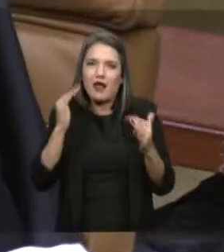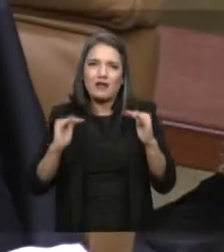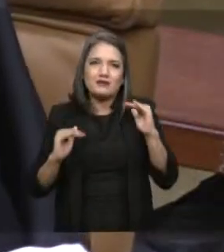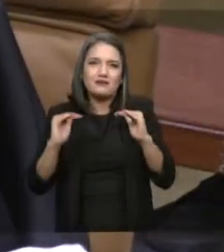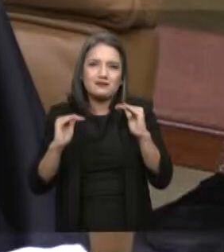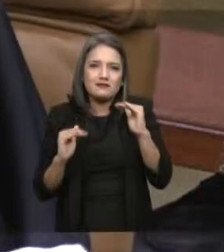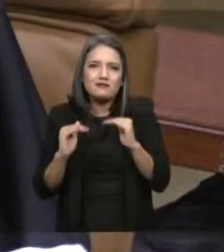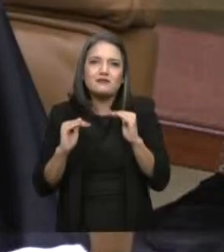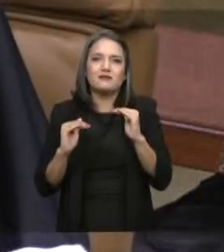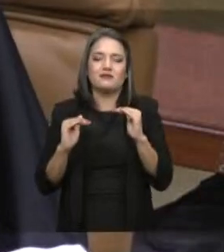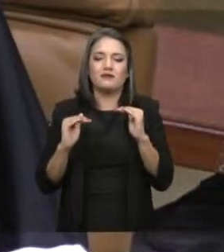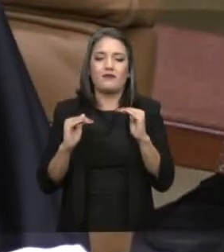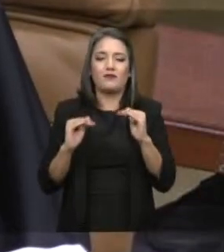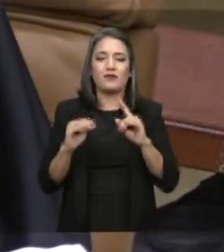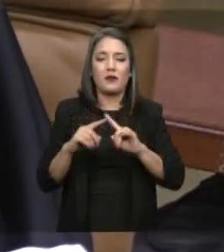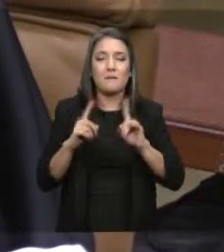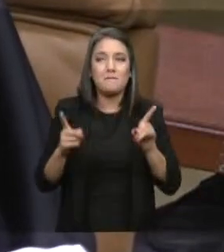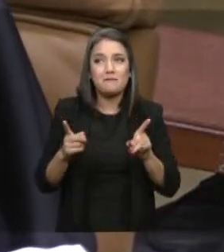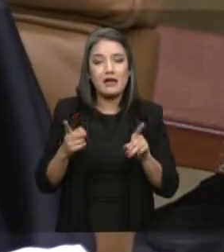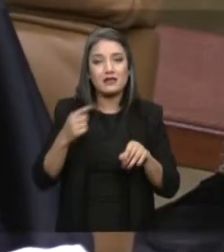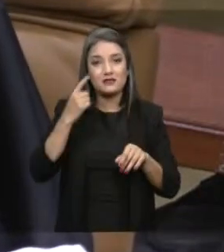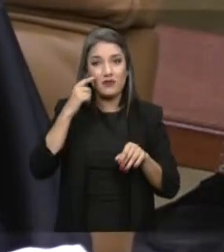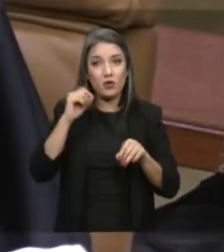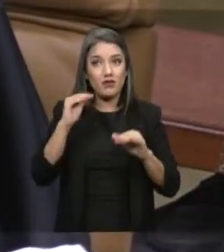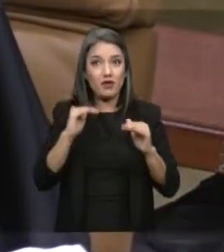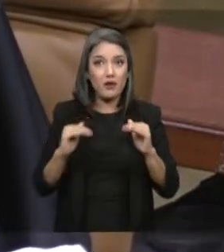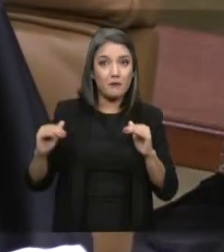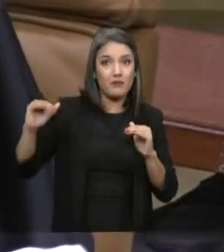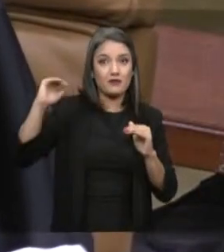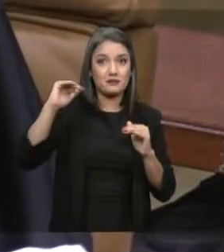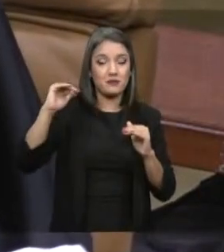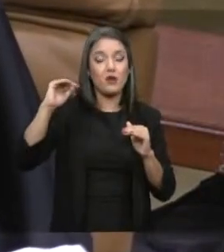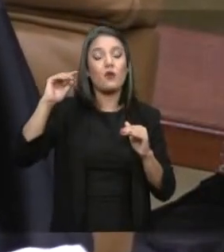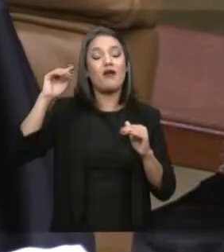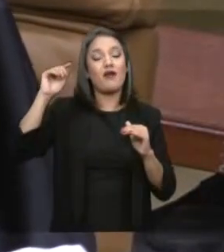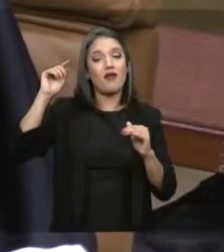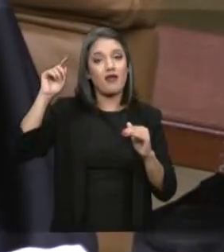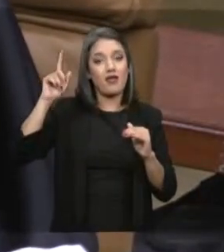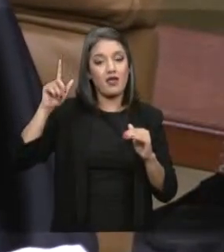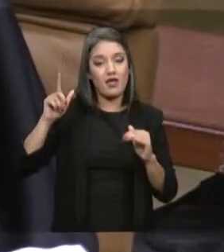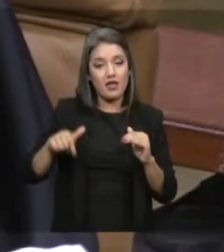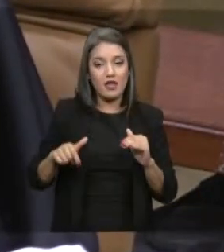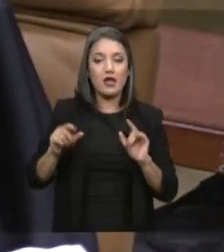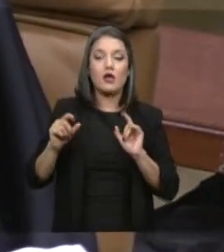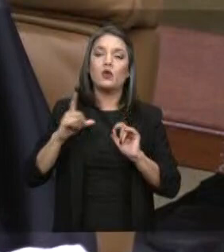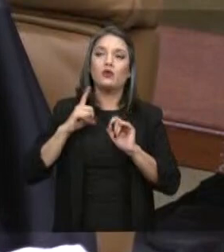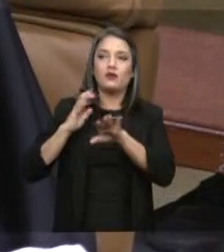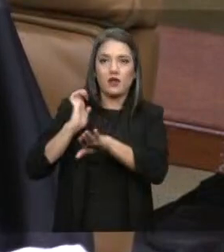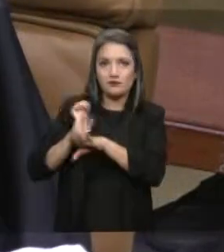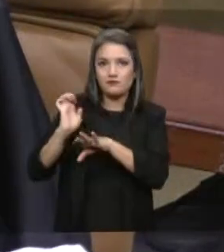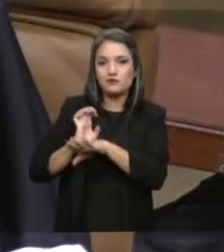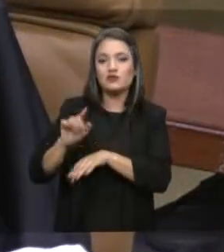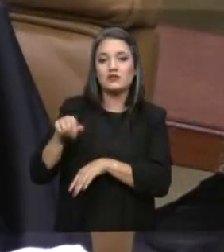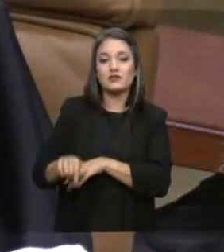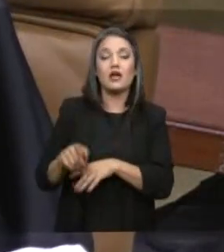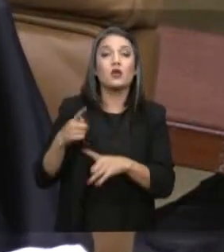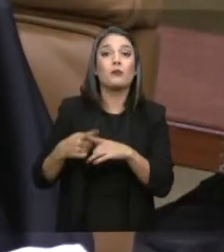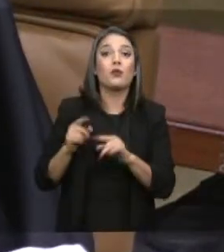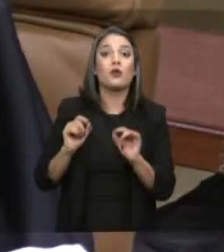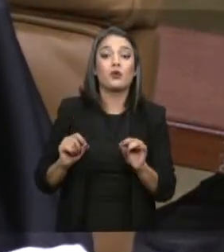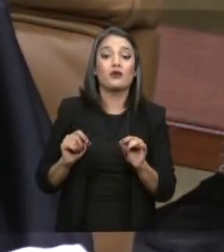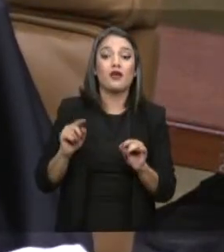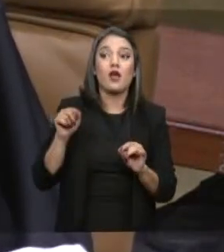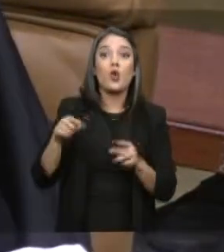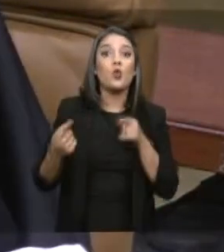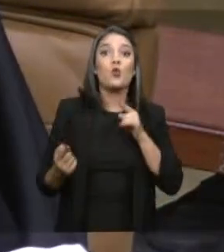ou de prevalência da posição adotada pelo desafio Estadual Especialmente porque ela